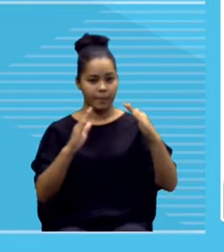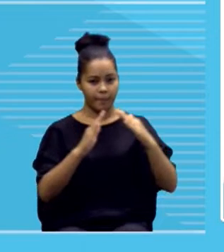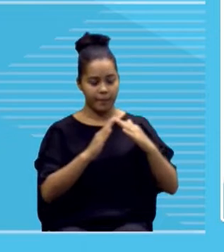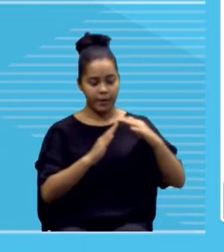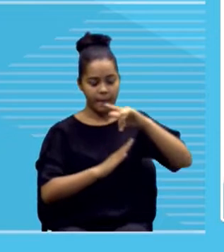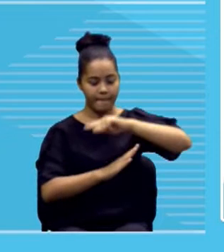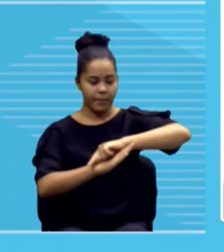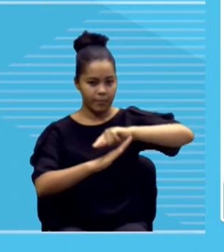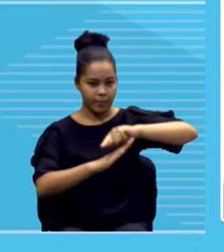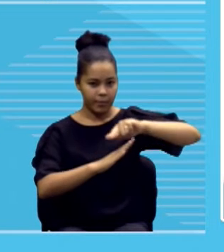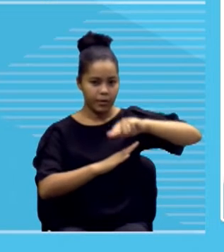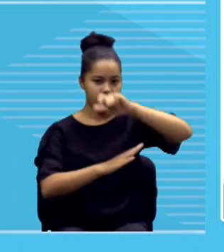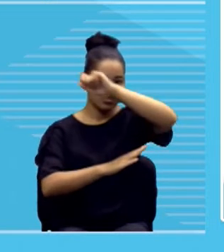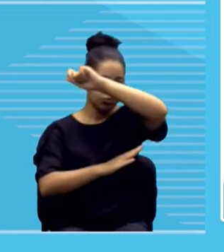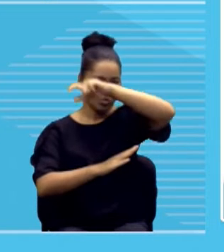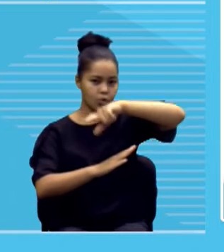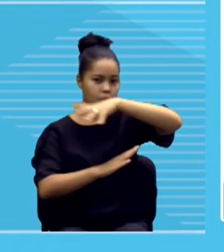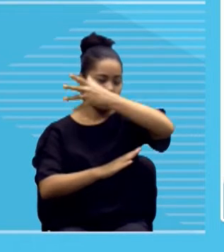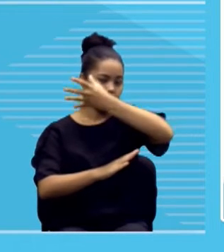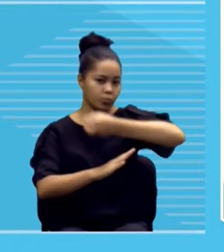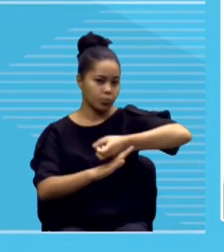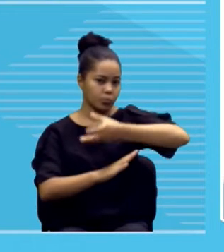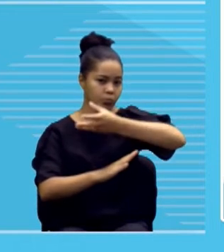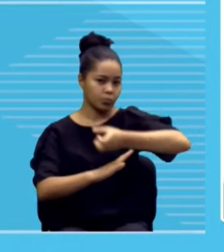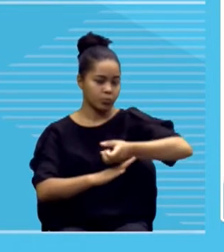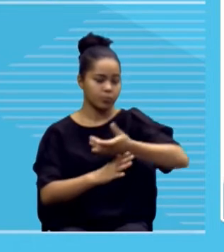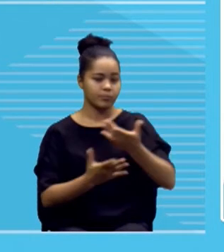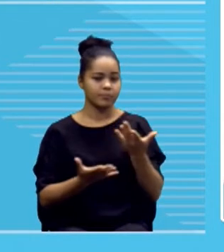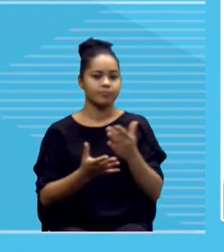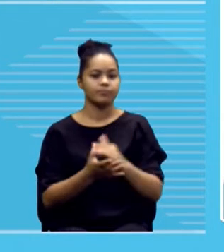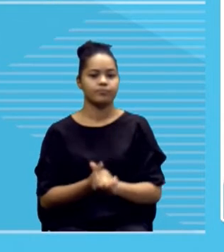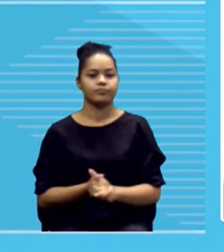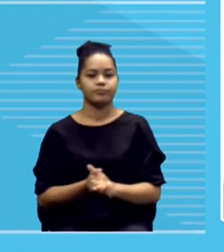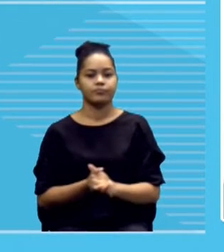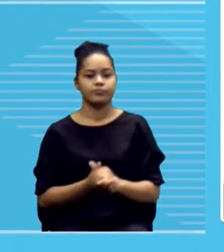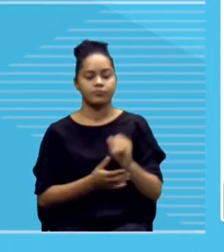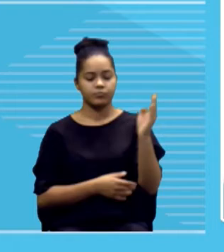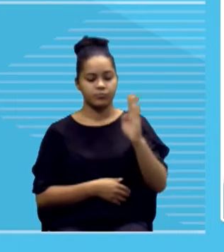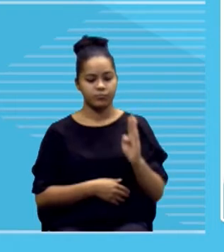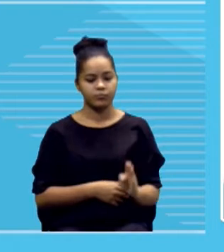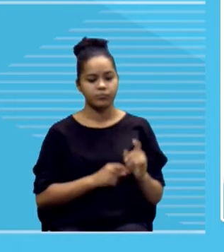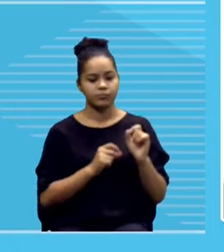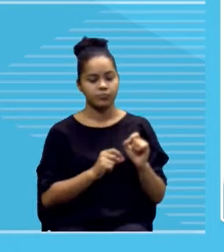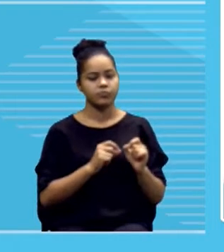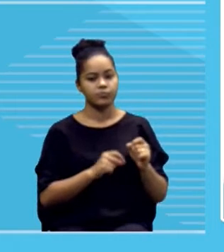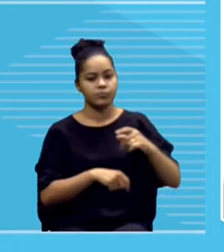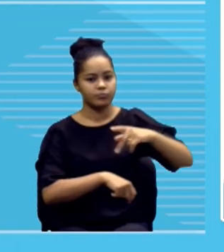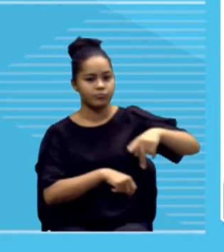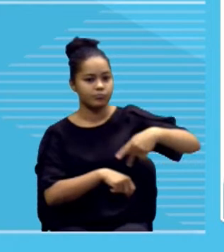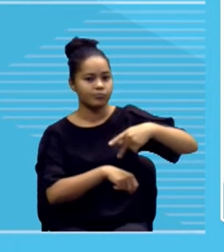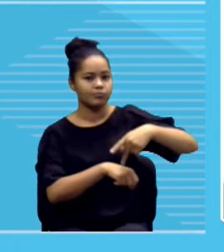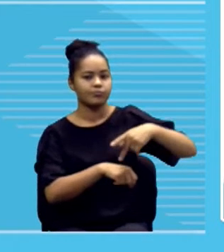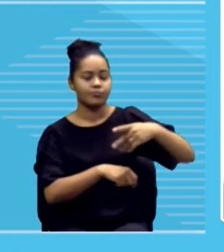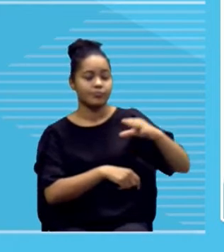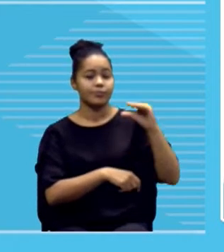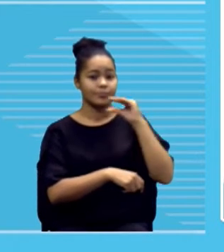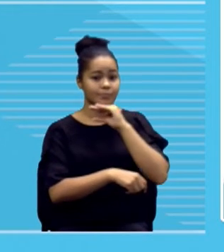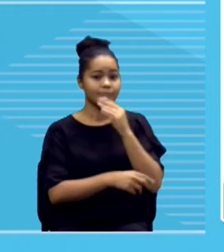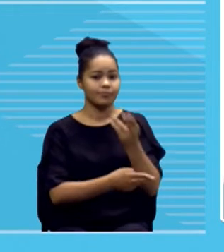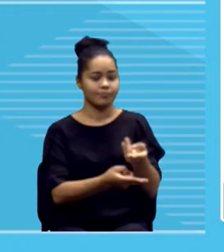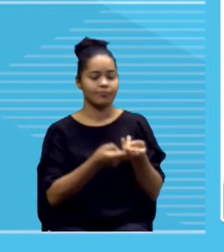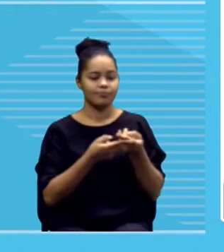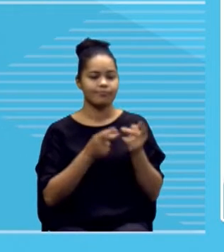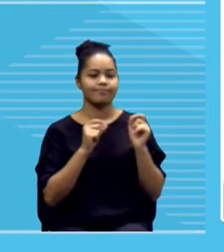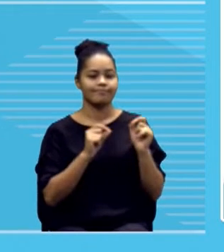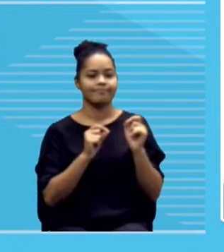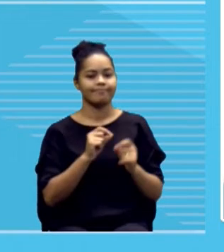o Brasil é o maior país tropical do planeta, sendo grande beneficiado quando se trata da incidência dos